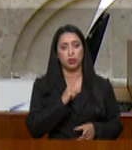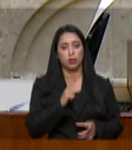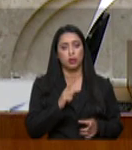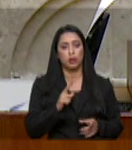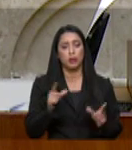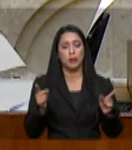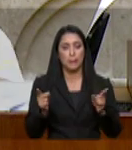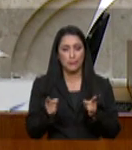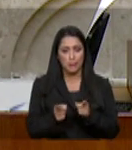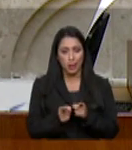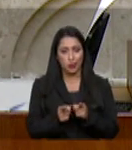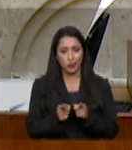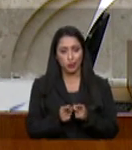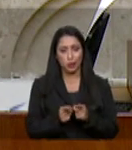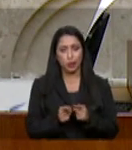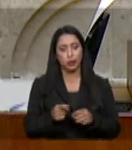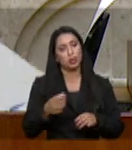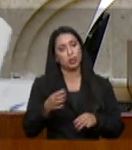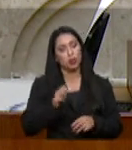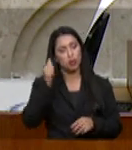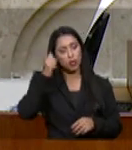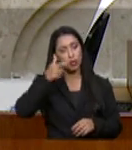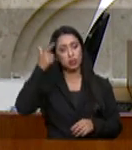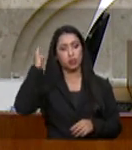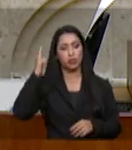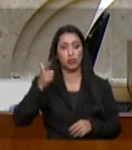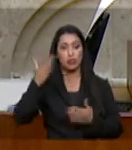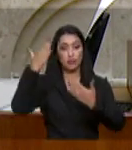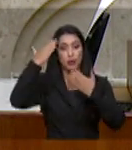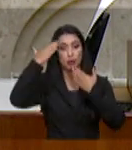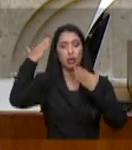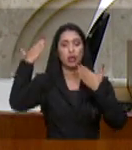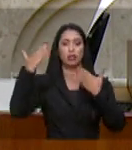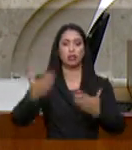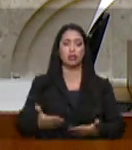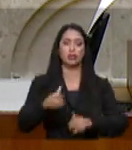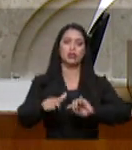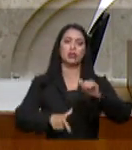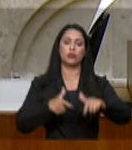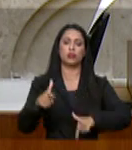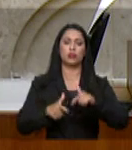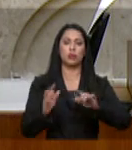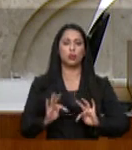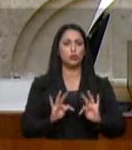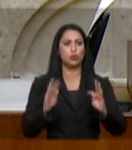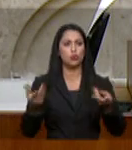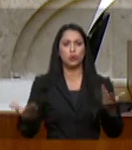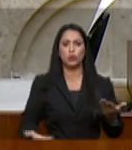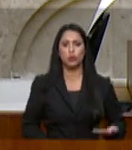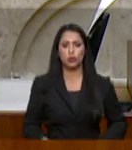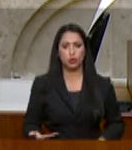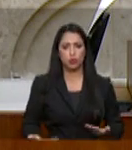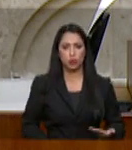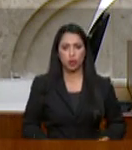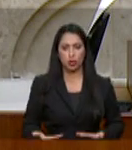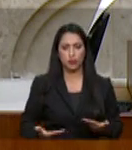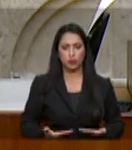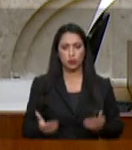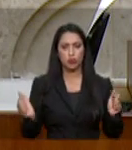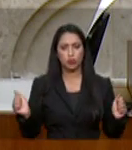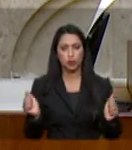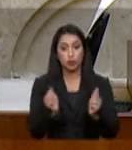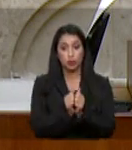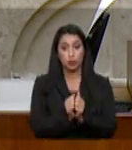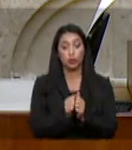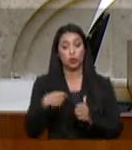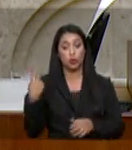do que o ministro a estão demorar agradecendo a colaboração de todos os servidores que estiveram